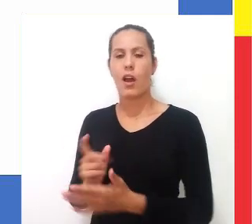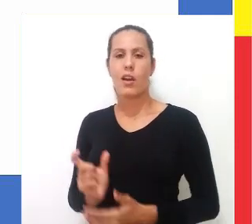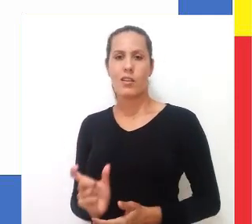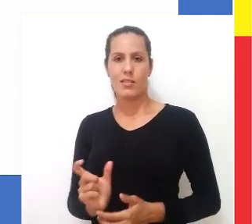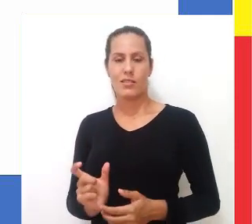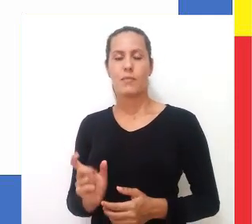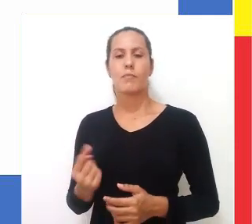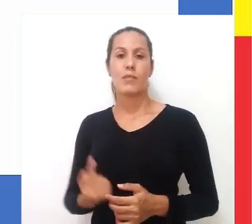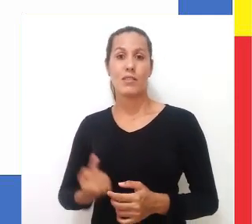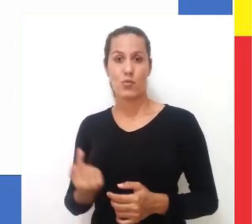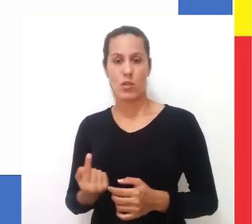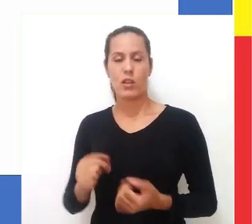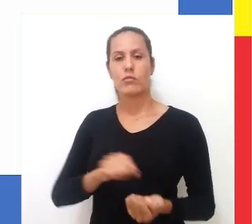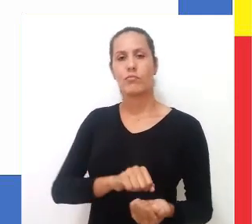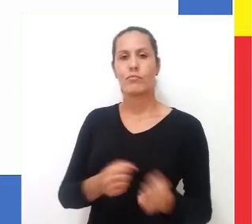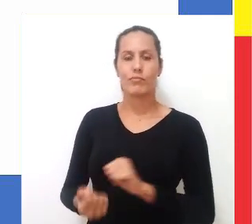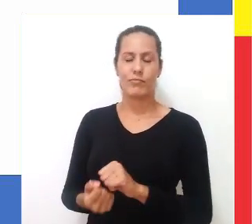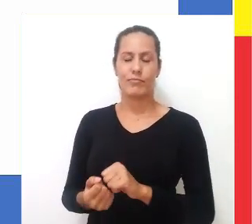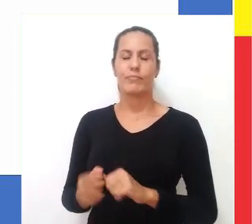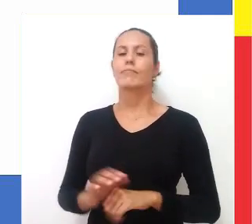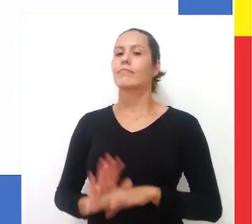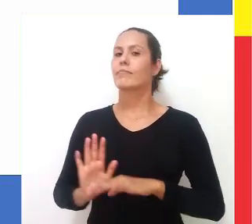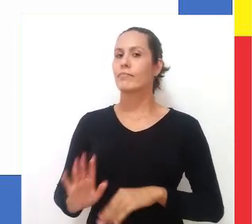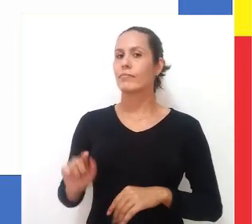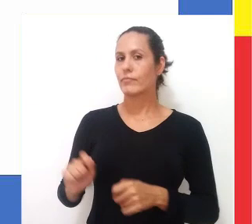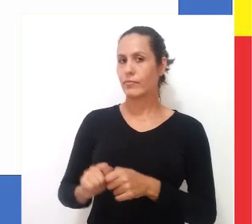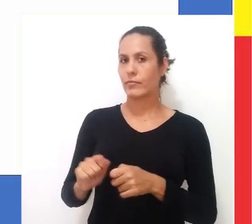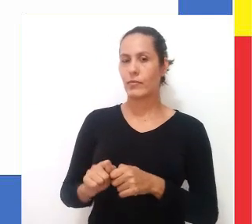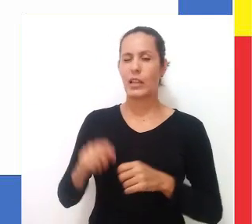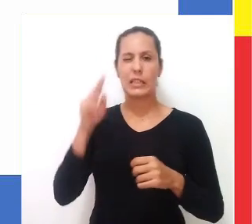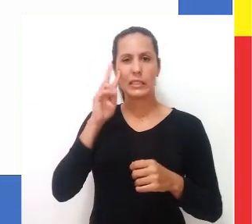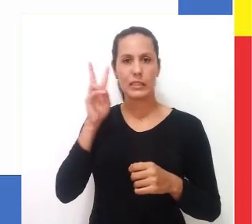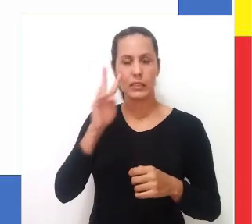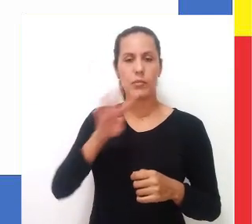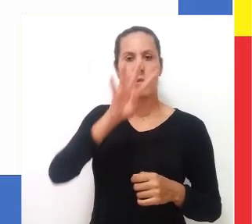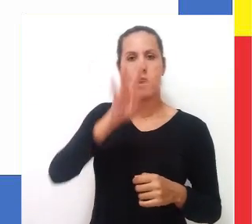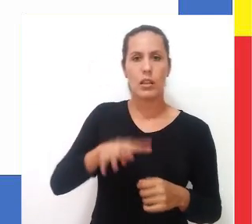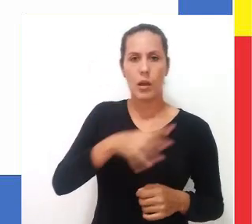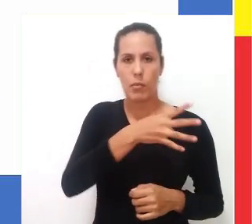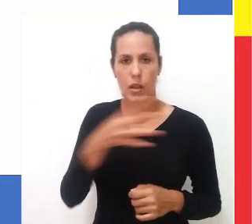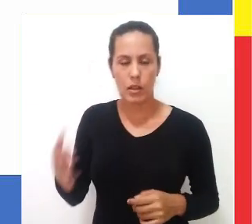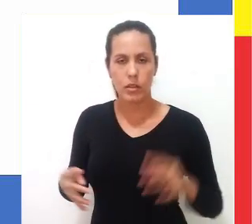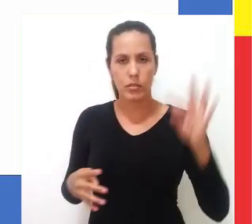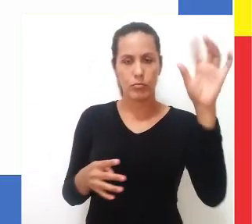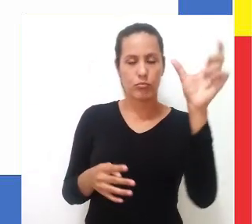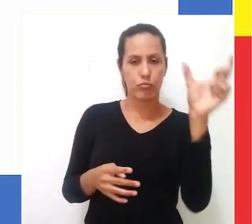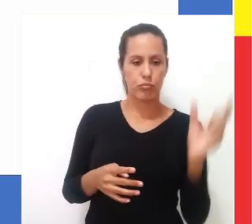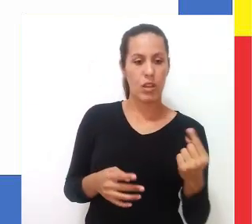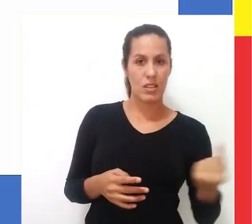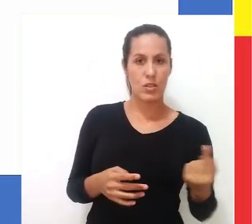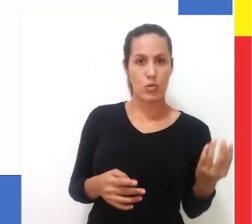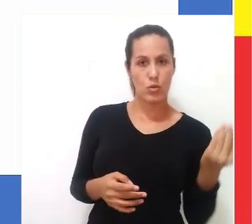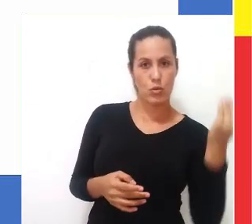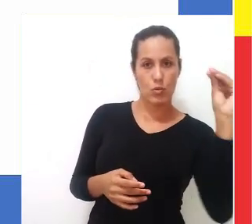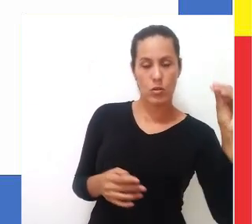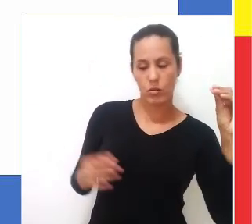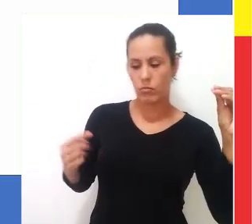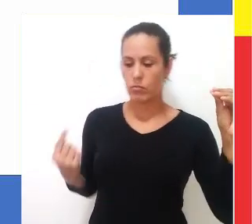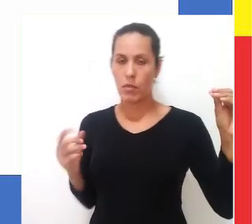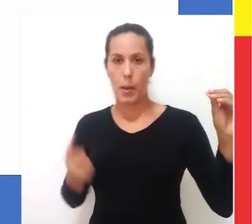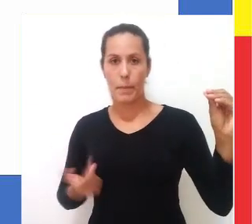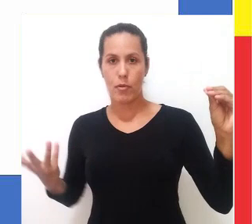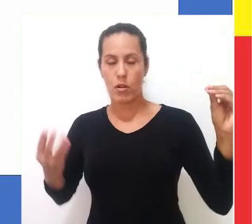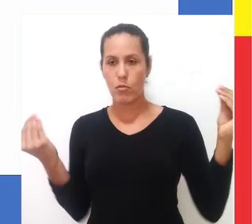na conjugação do verbo, que estava no singular. Então, fazer aquela tabelinha, this, that, is,